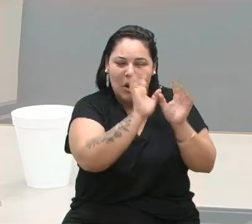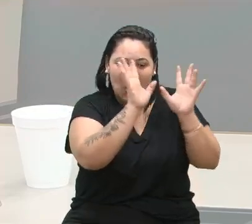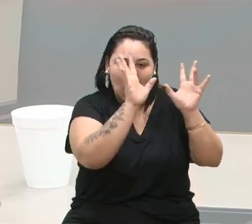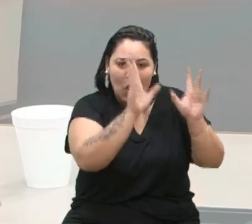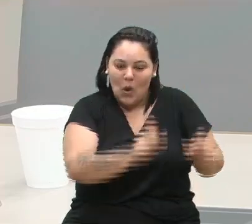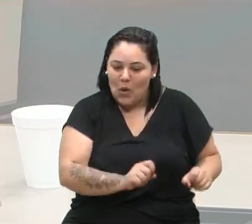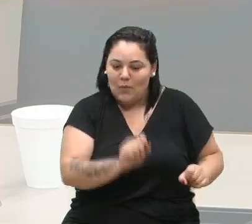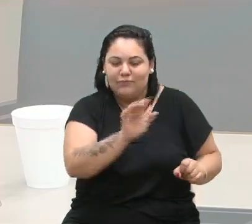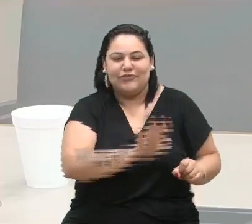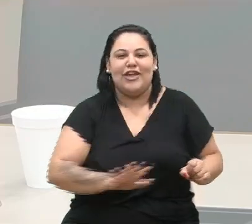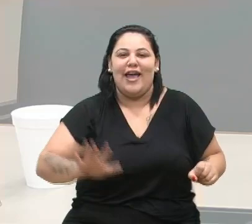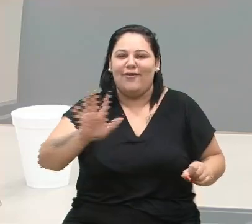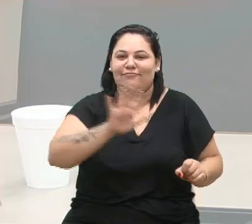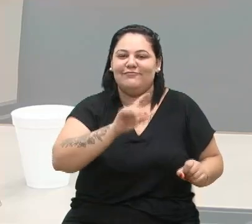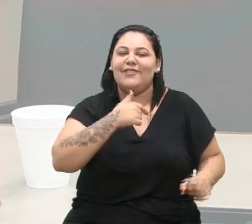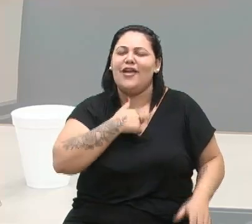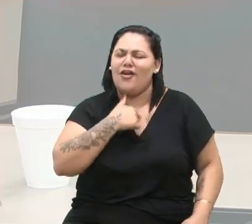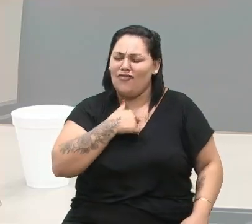fiquei satisfeito,